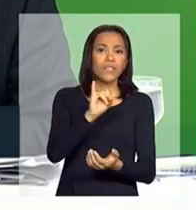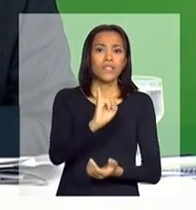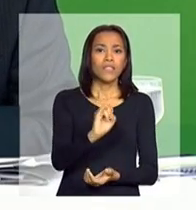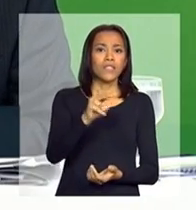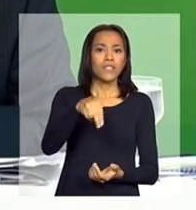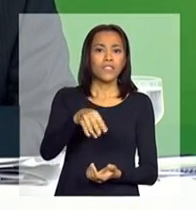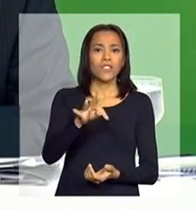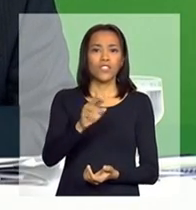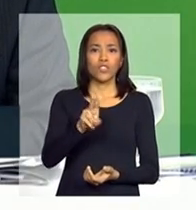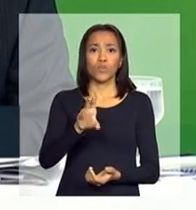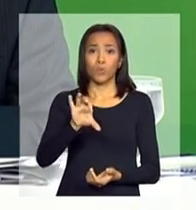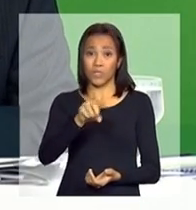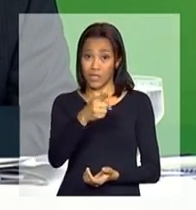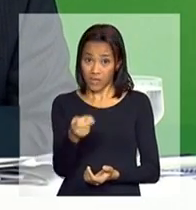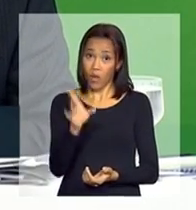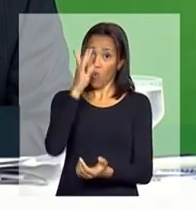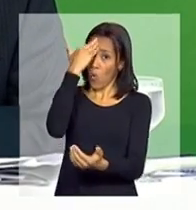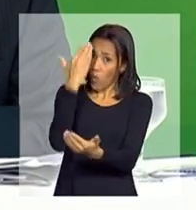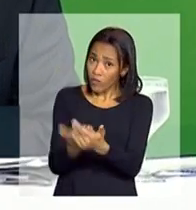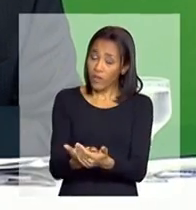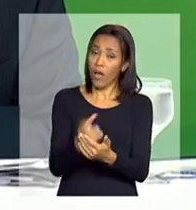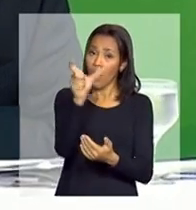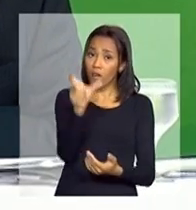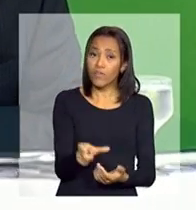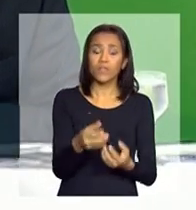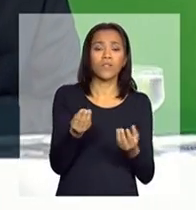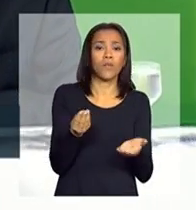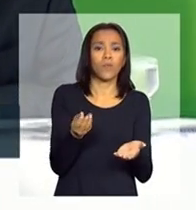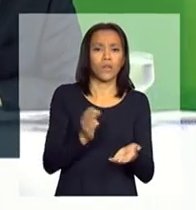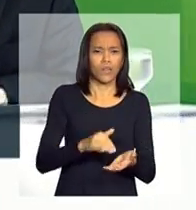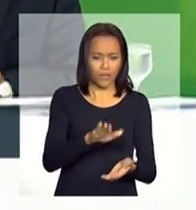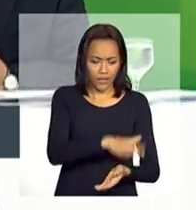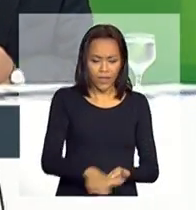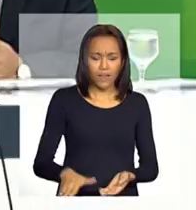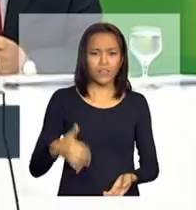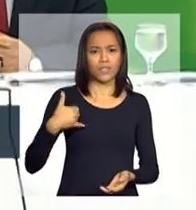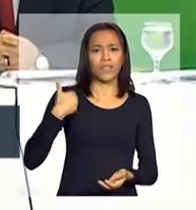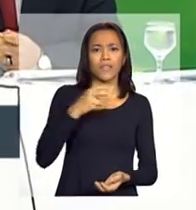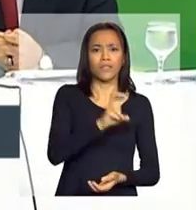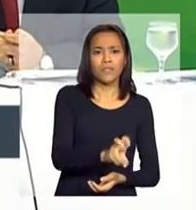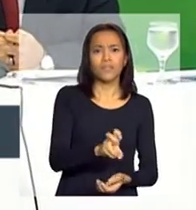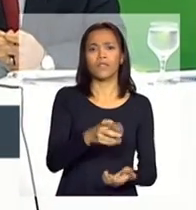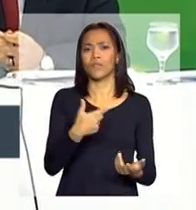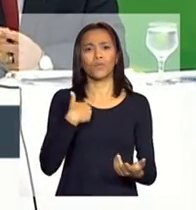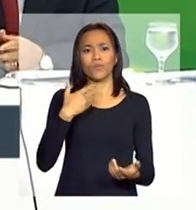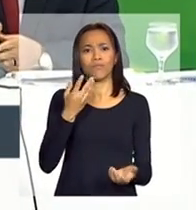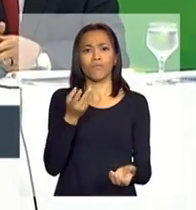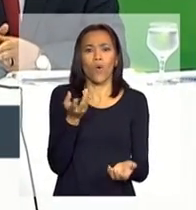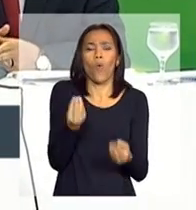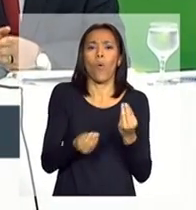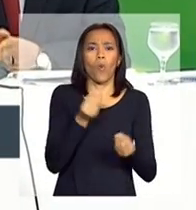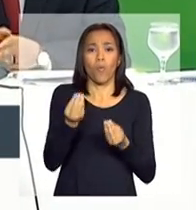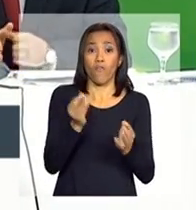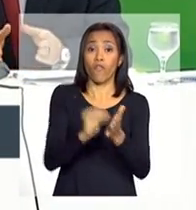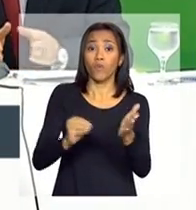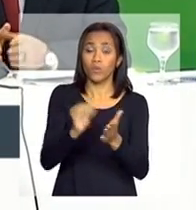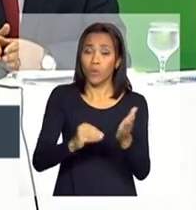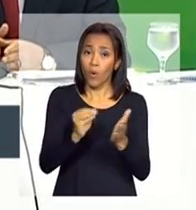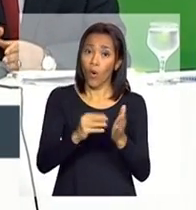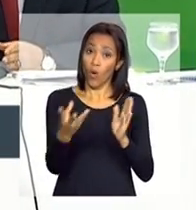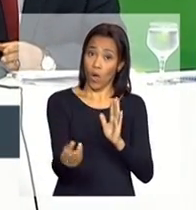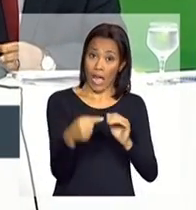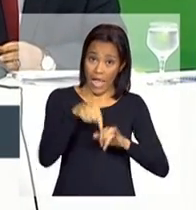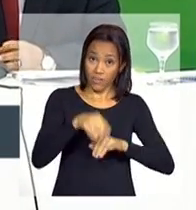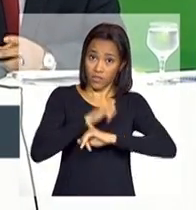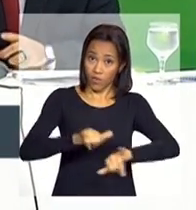consideram né mercado os outros países consideram crianças com 5 anos matriculadas e no Brasil não estão considerando consideram as crianças de 5